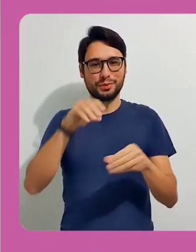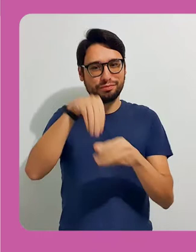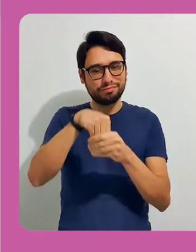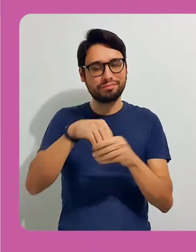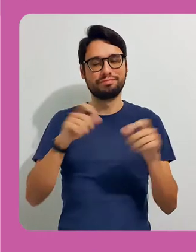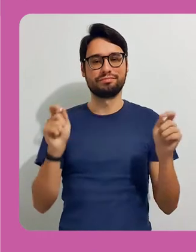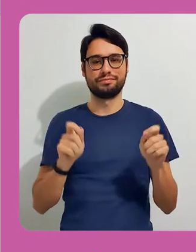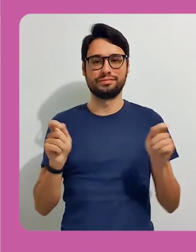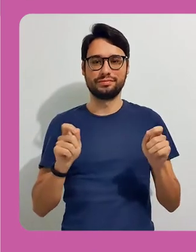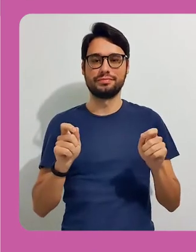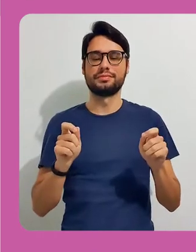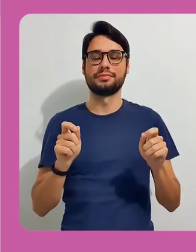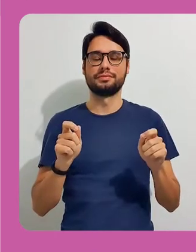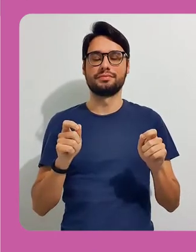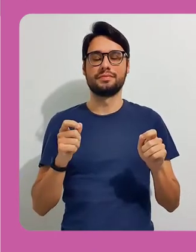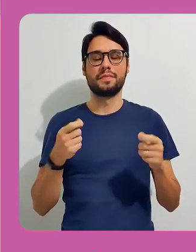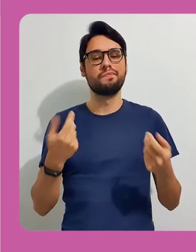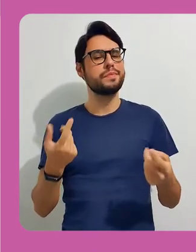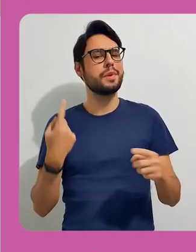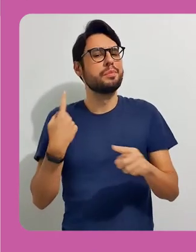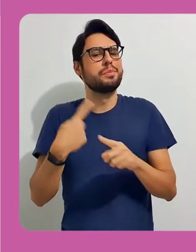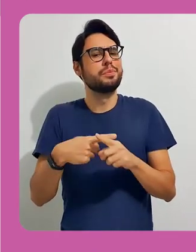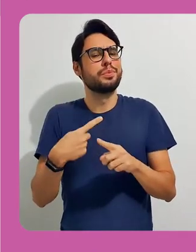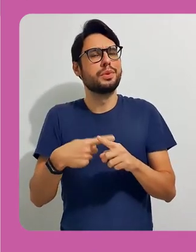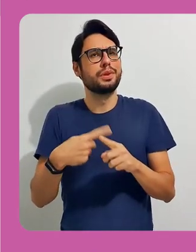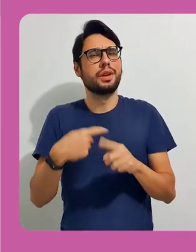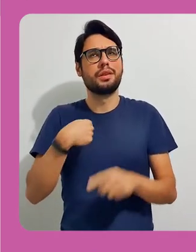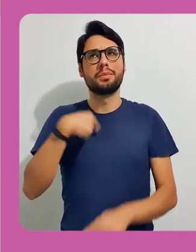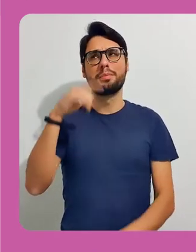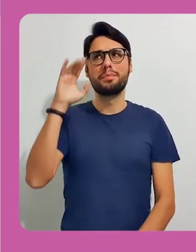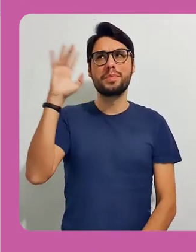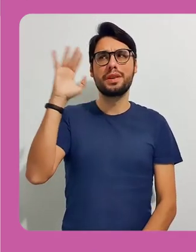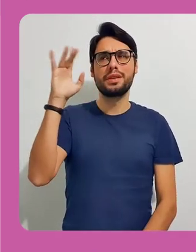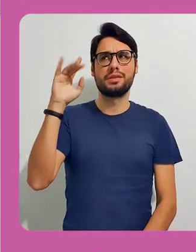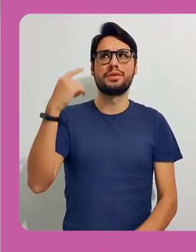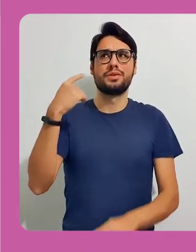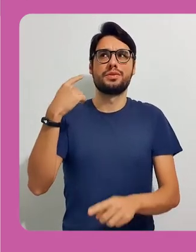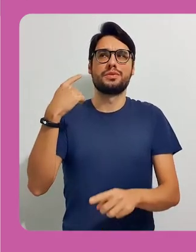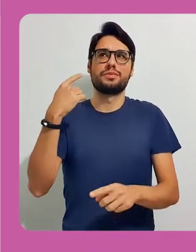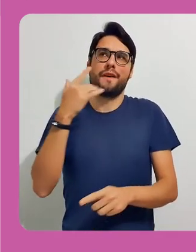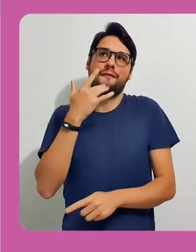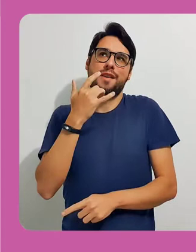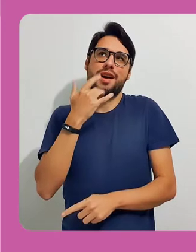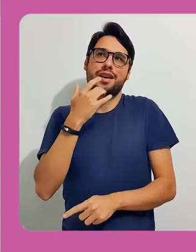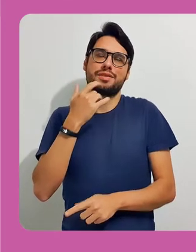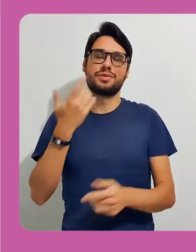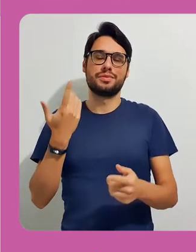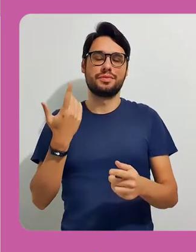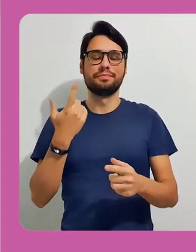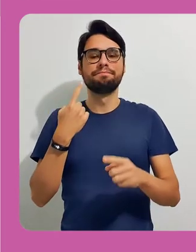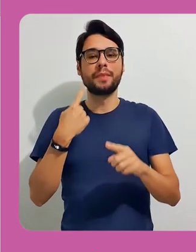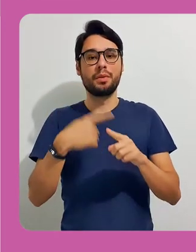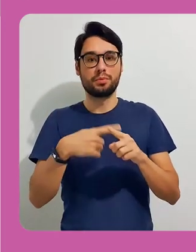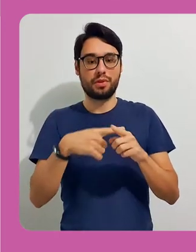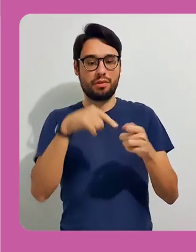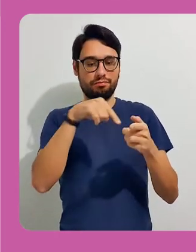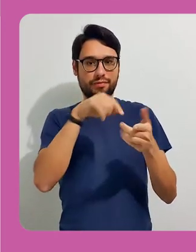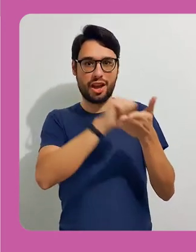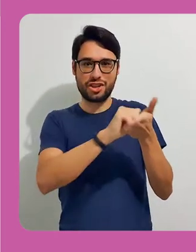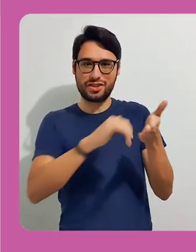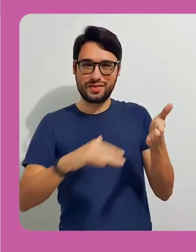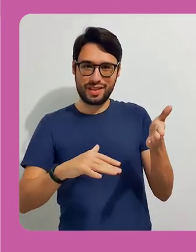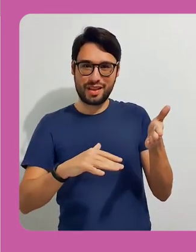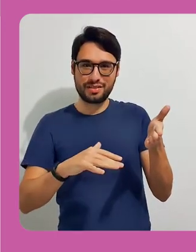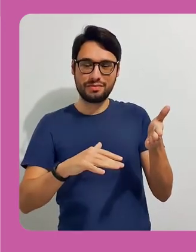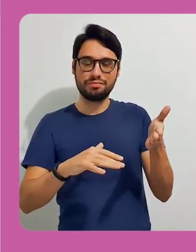seja por um motivo bem fácil de entender essa é uma